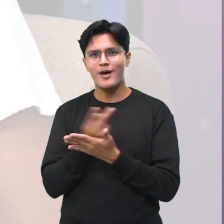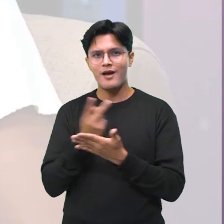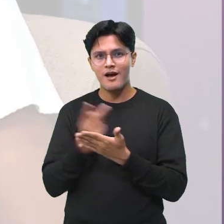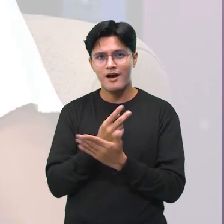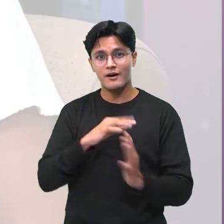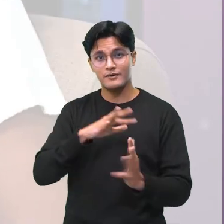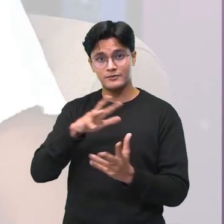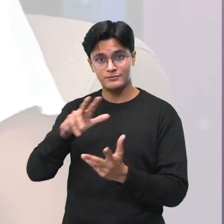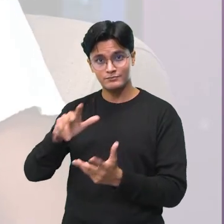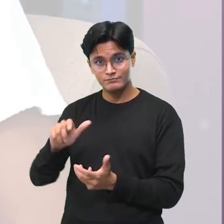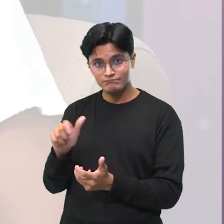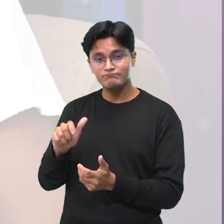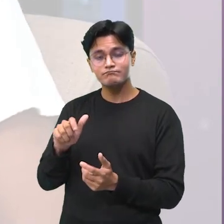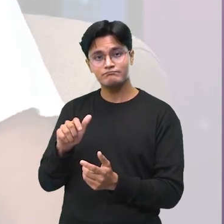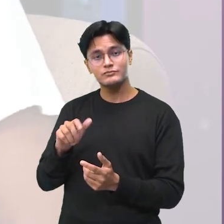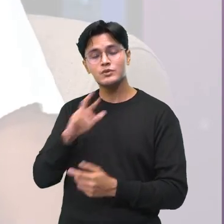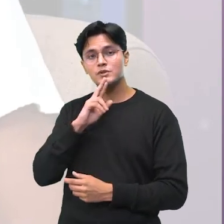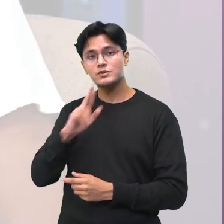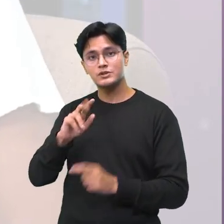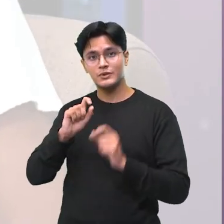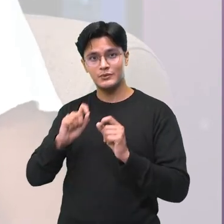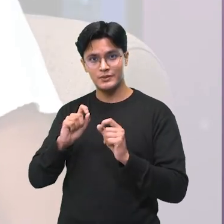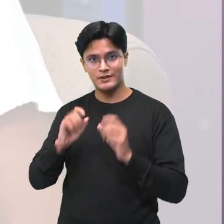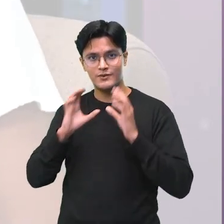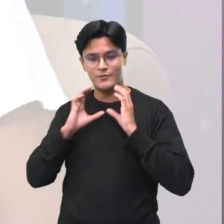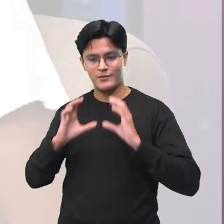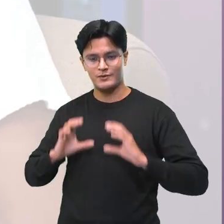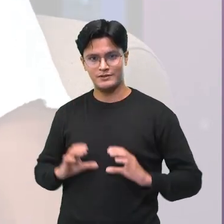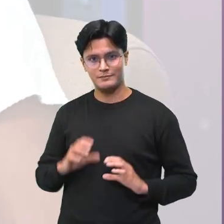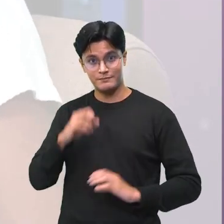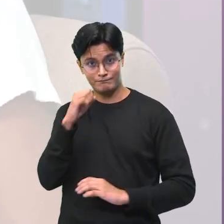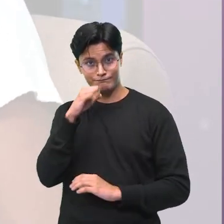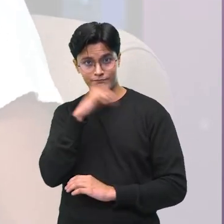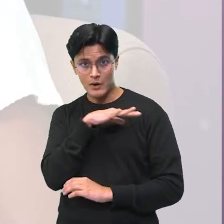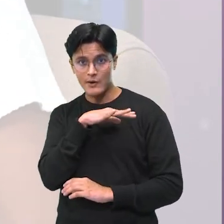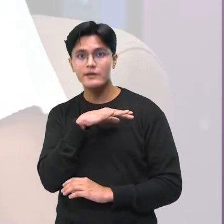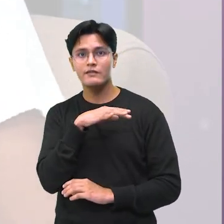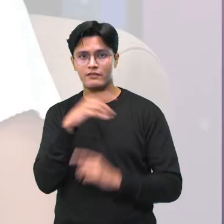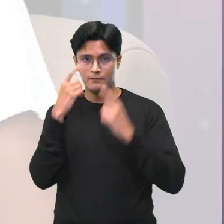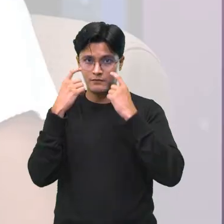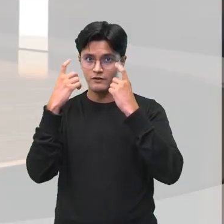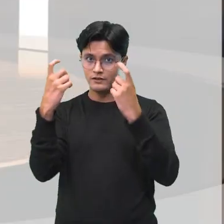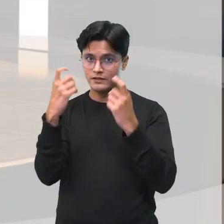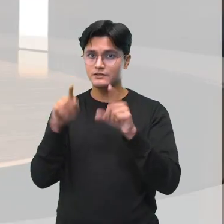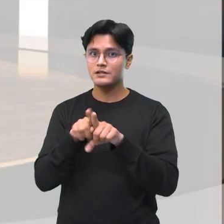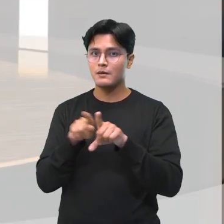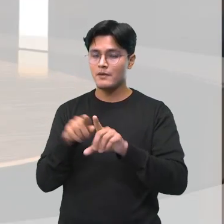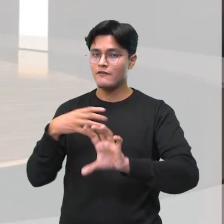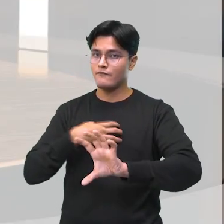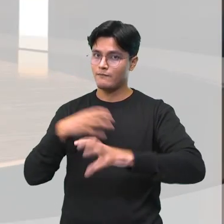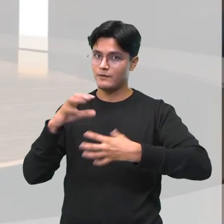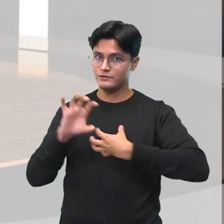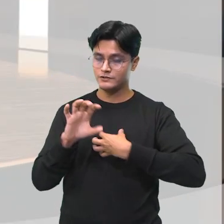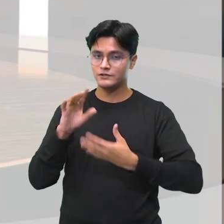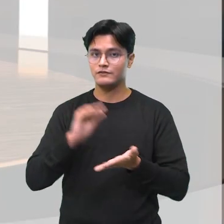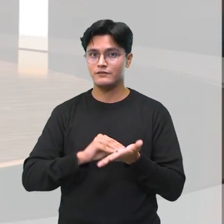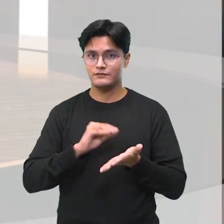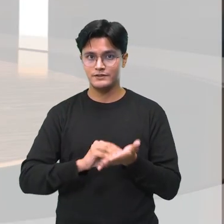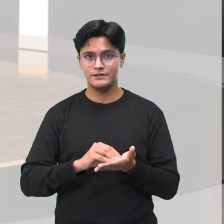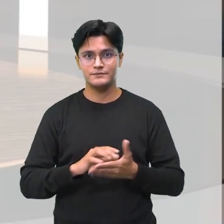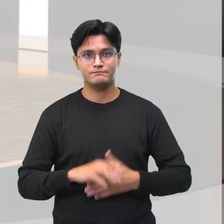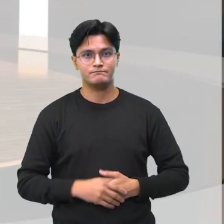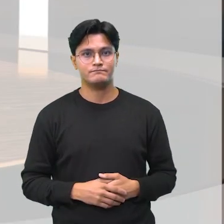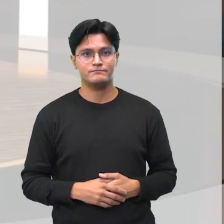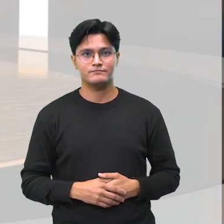um comportamento agressivo, certo? E até uma falta de empatia. Bom, eu vou ter que